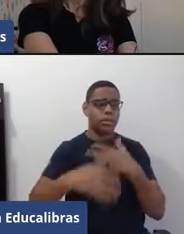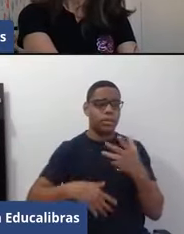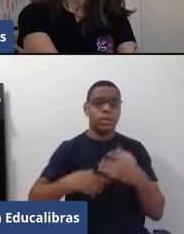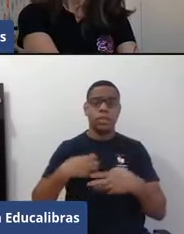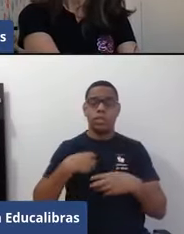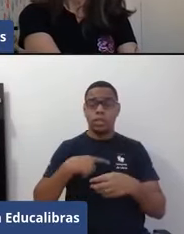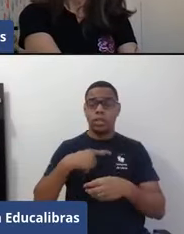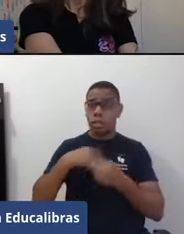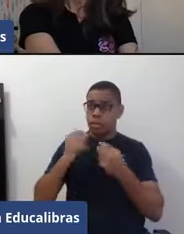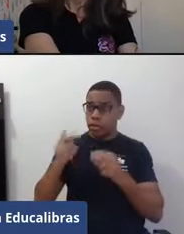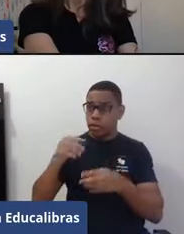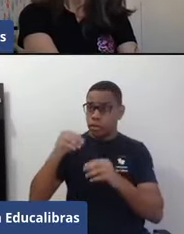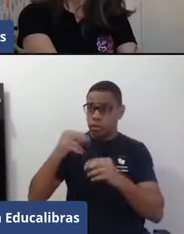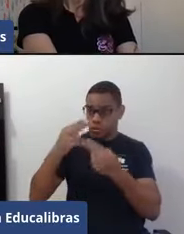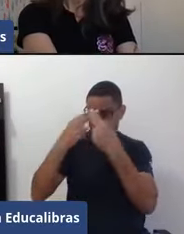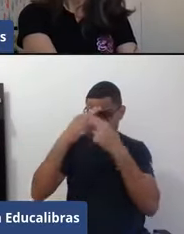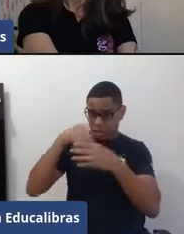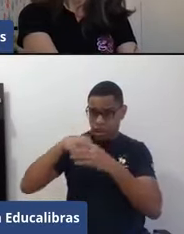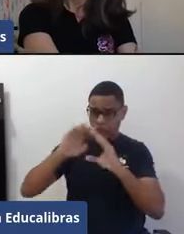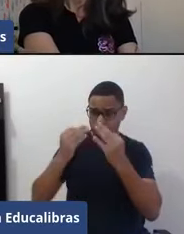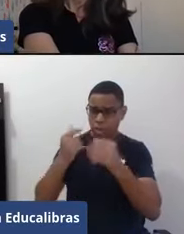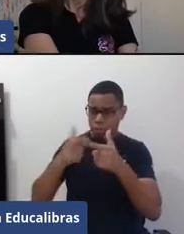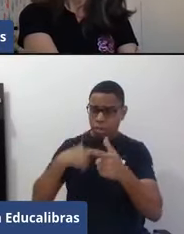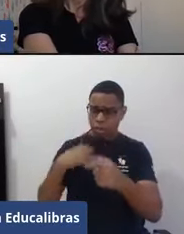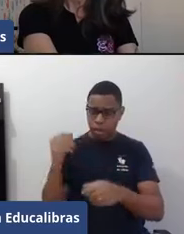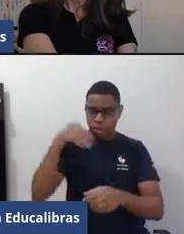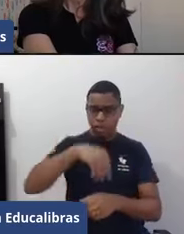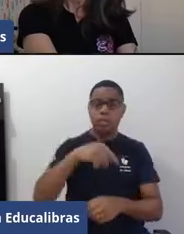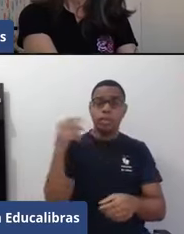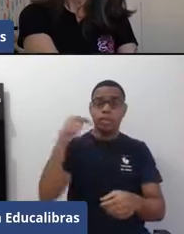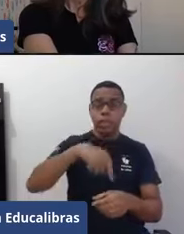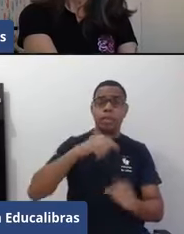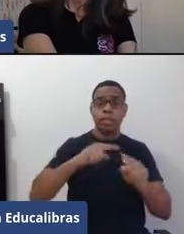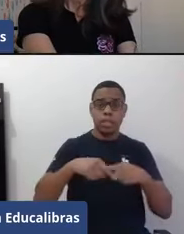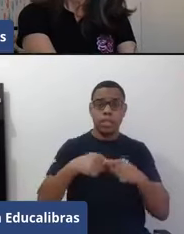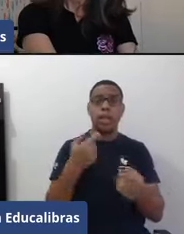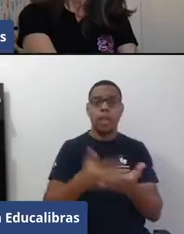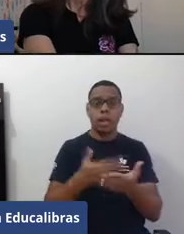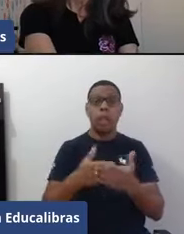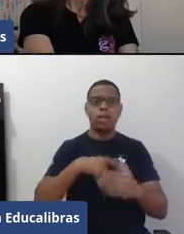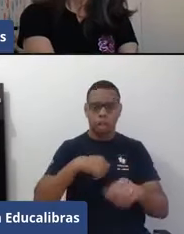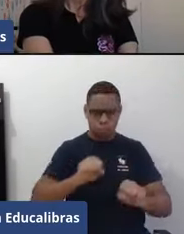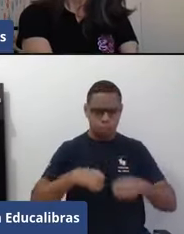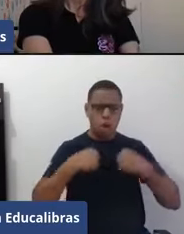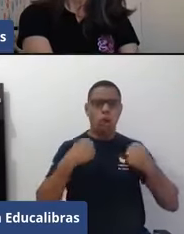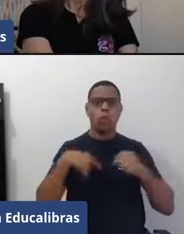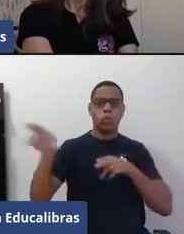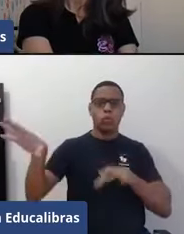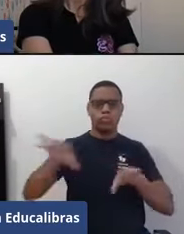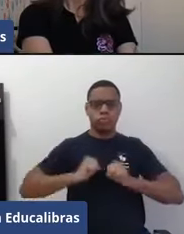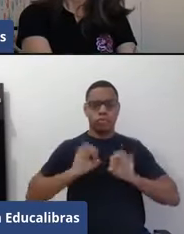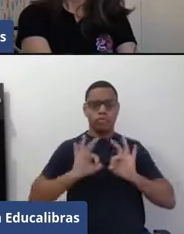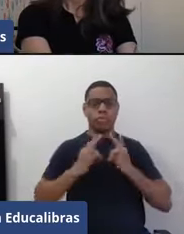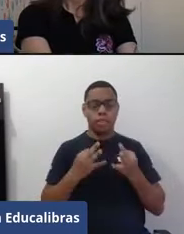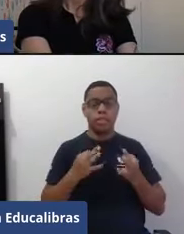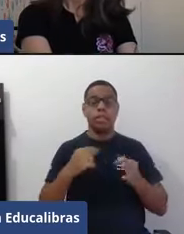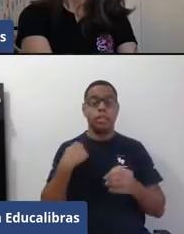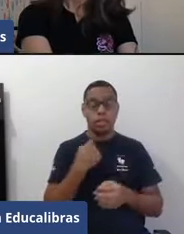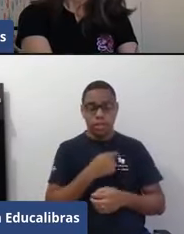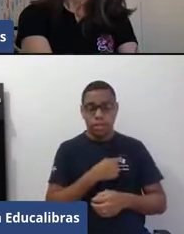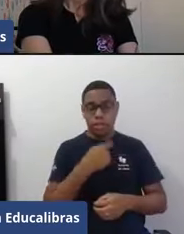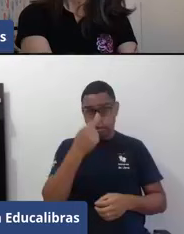agressividade dele para dentro da sala de aula. Isso aconteceu aqui próximo, eu presenciei, e é triste. Precisamos ter ações, pensar juntos